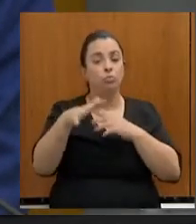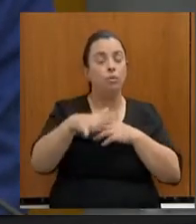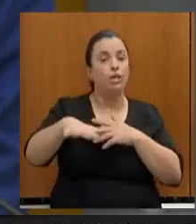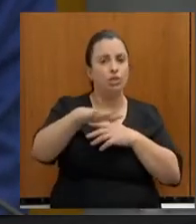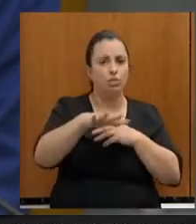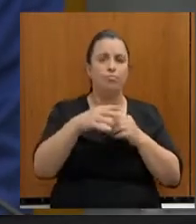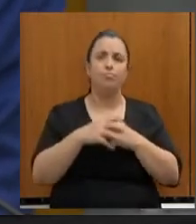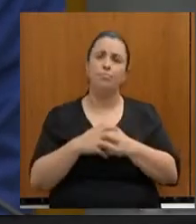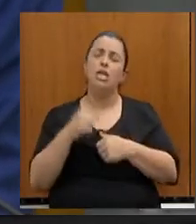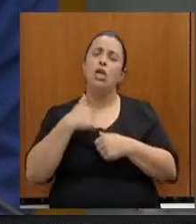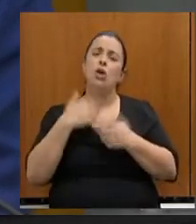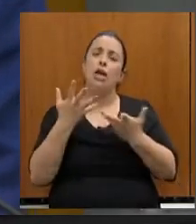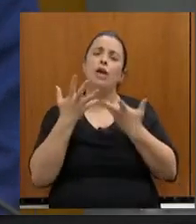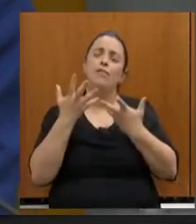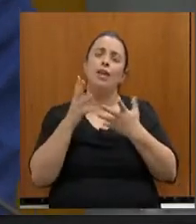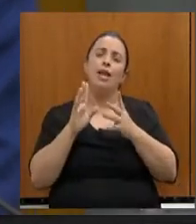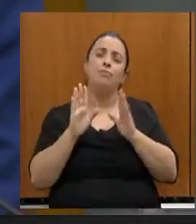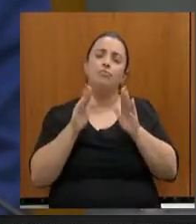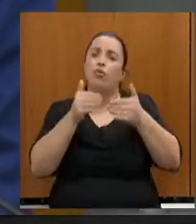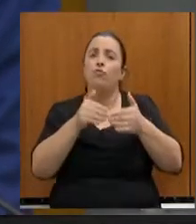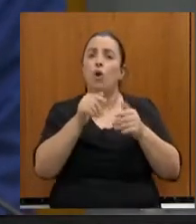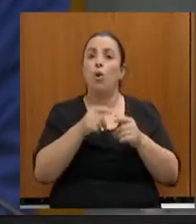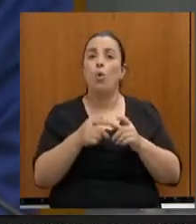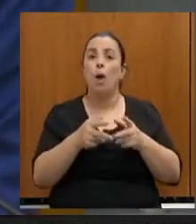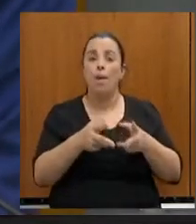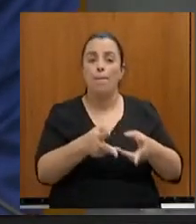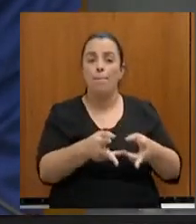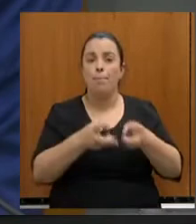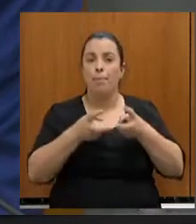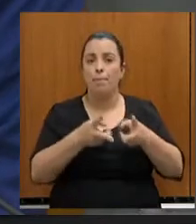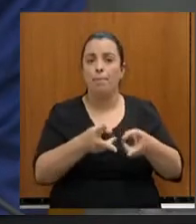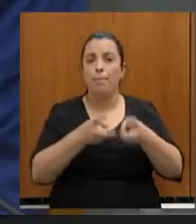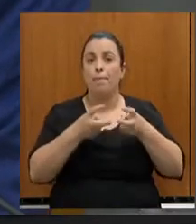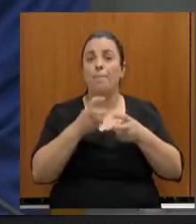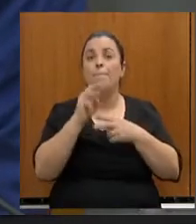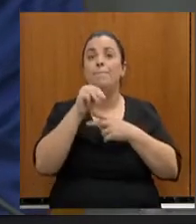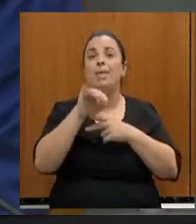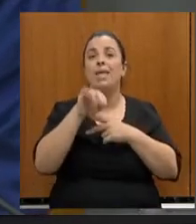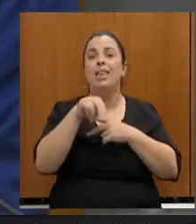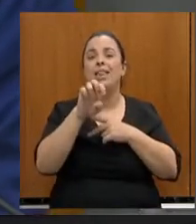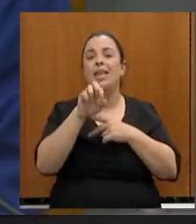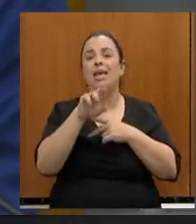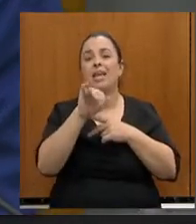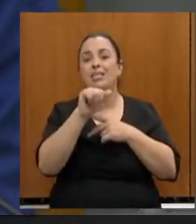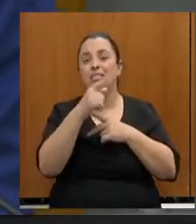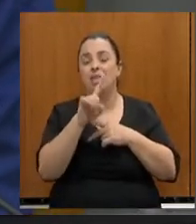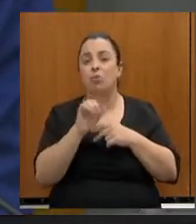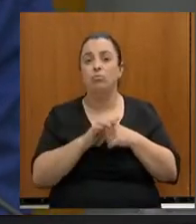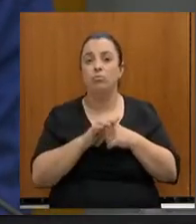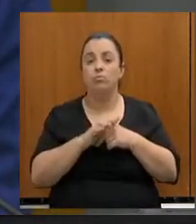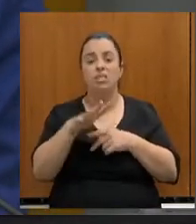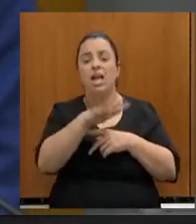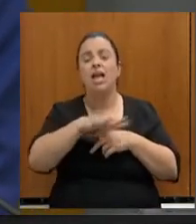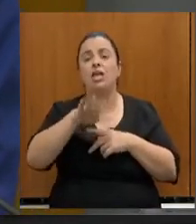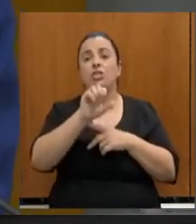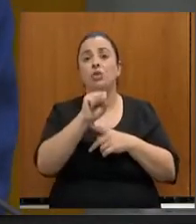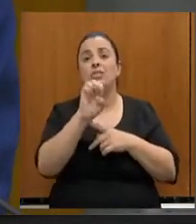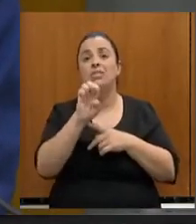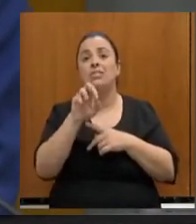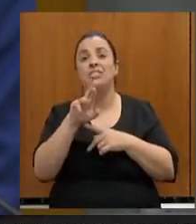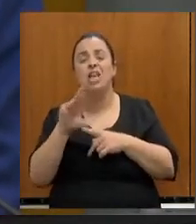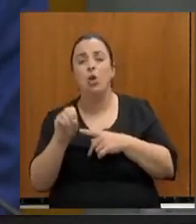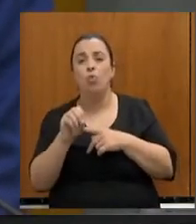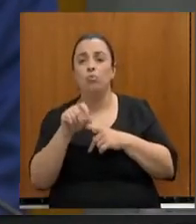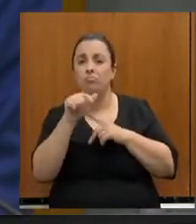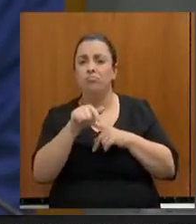na região dos erro é a caixa d'água do Vale do Jequitinhonha uma região que sofre tanto